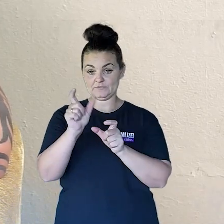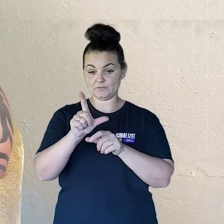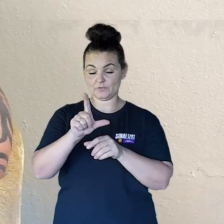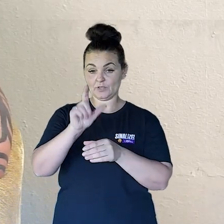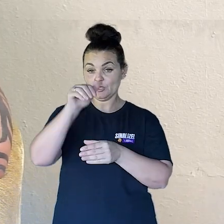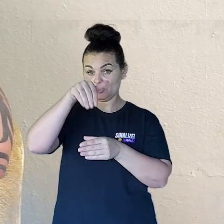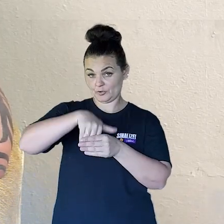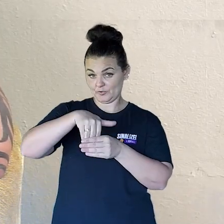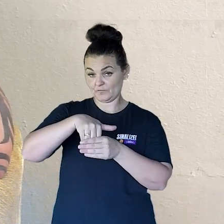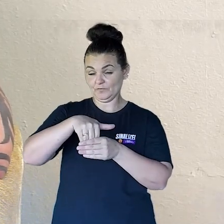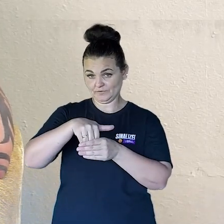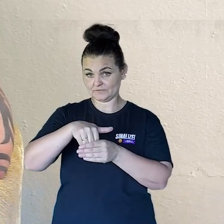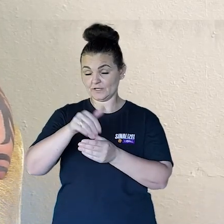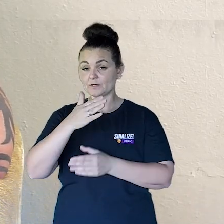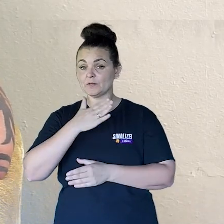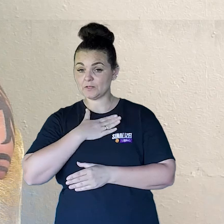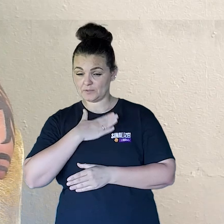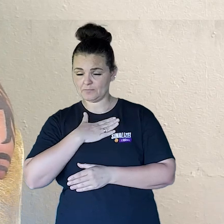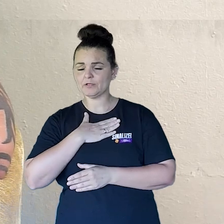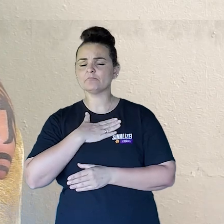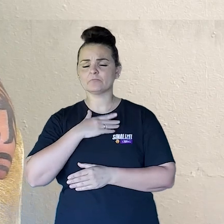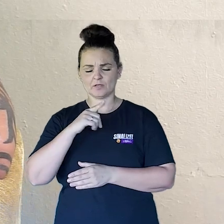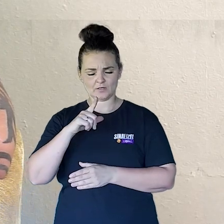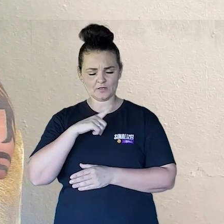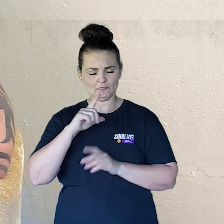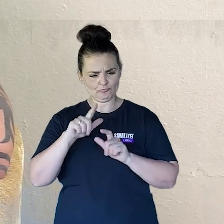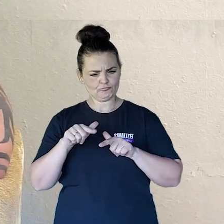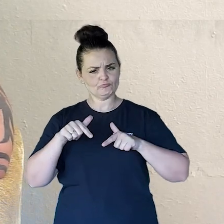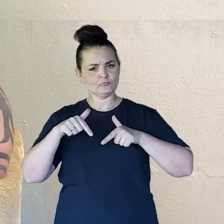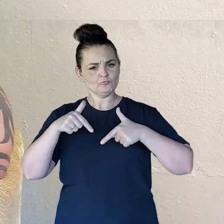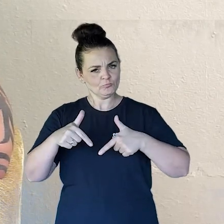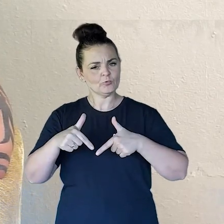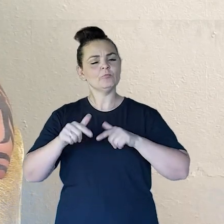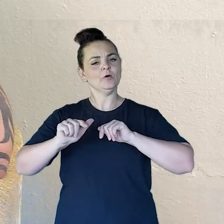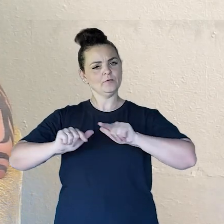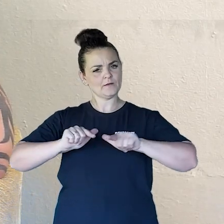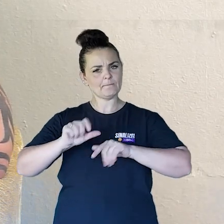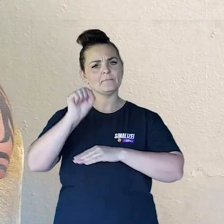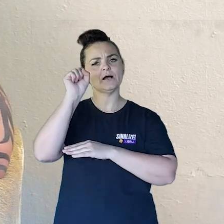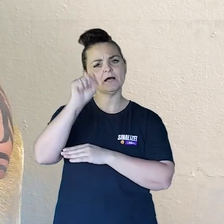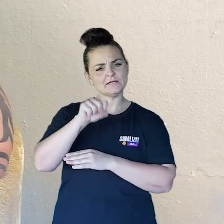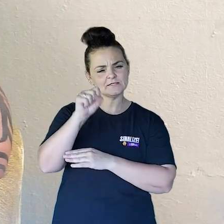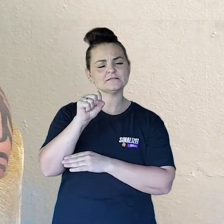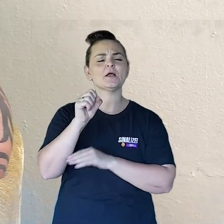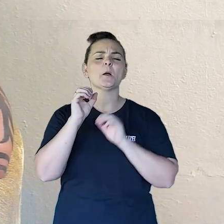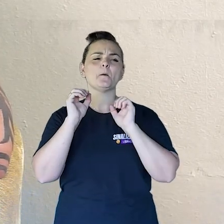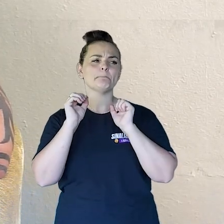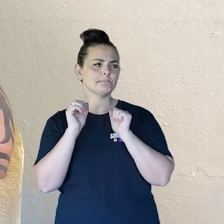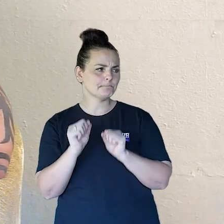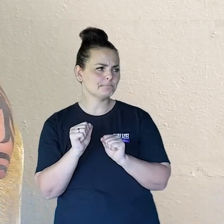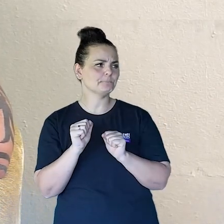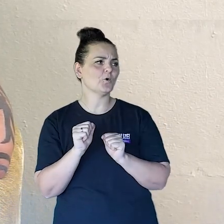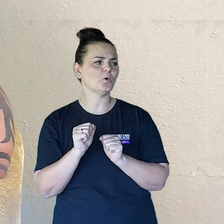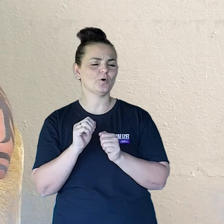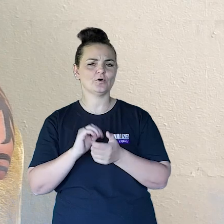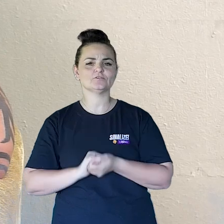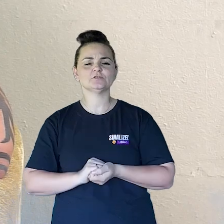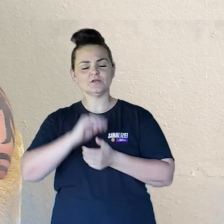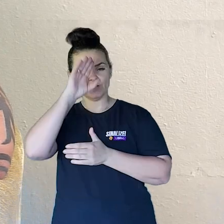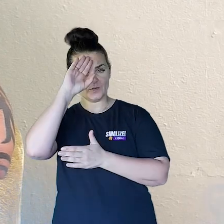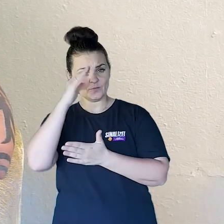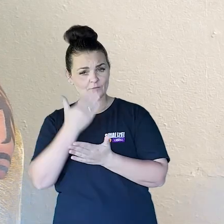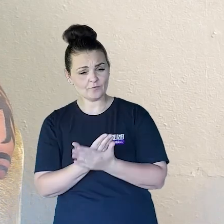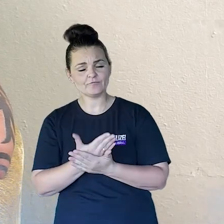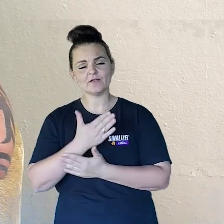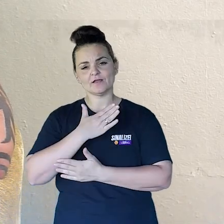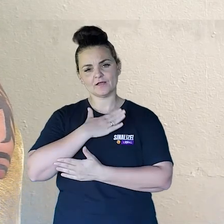recebido vai ser honrado com muito trabalho aqui dentro. As pessoas podem contar com isso, podem confiar em